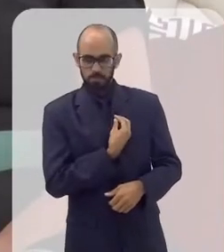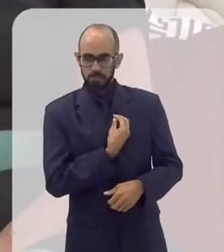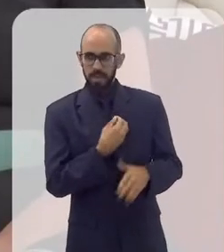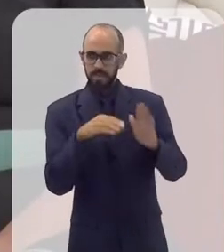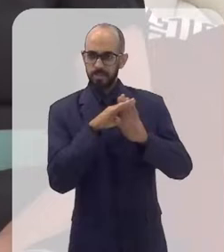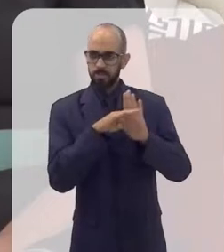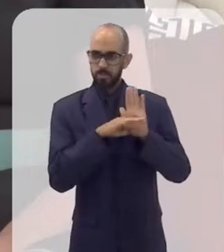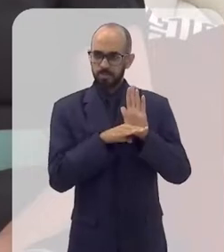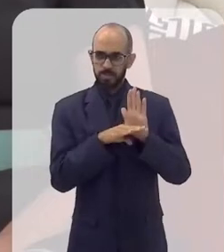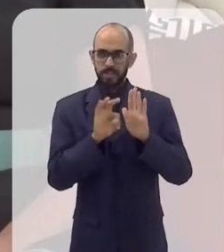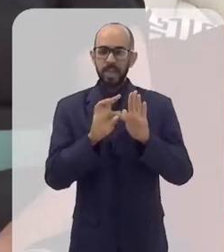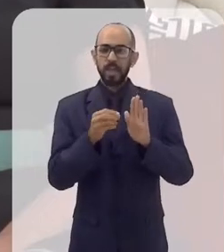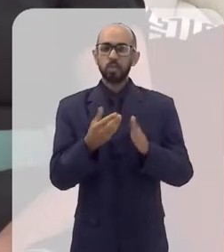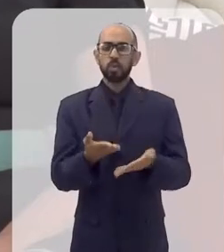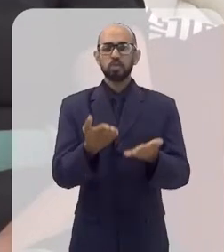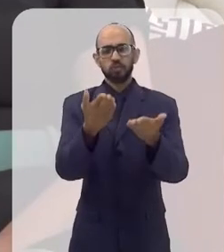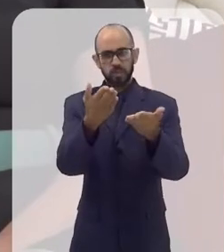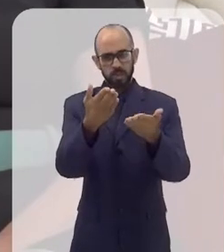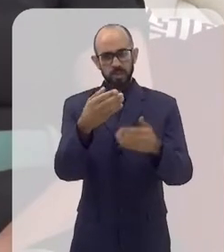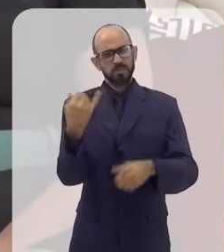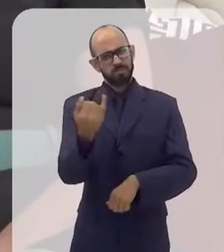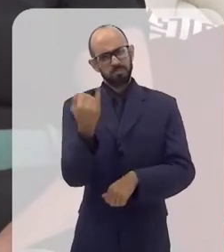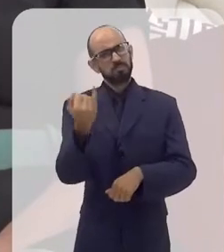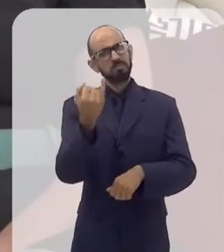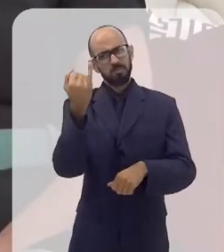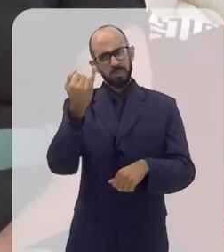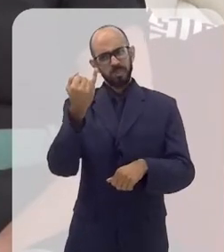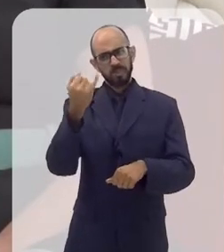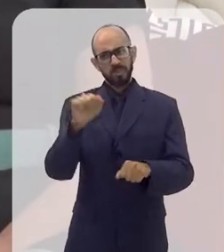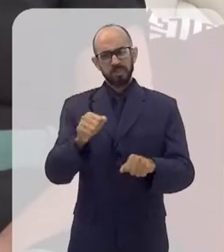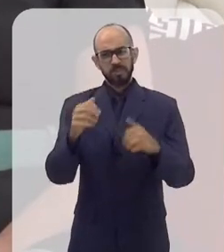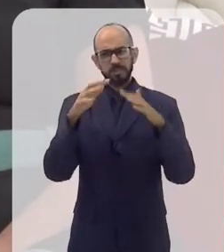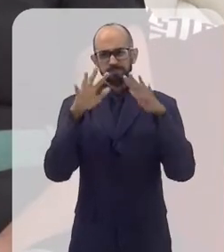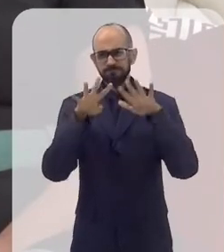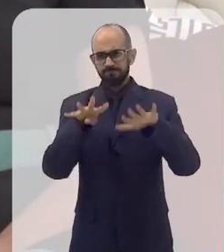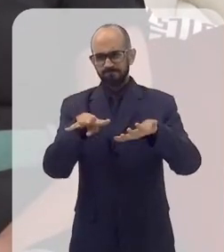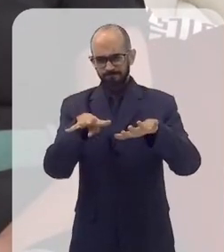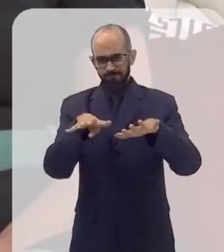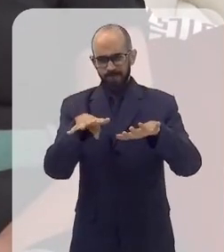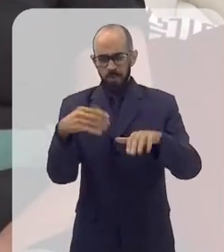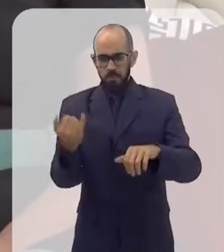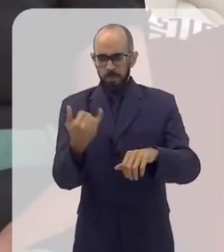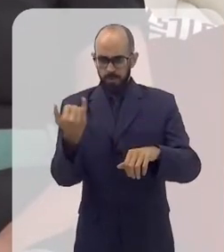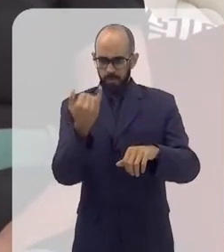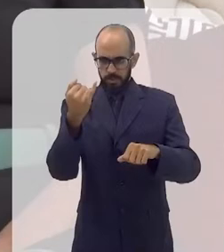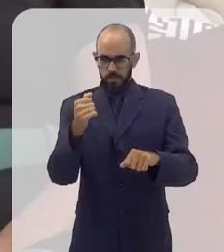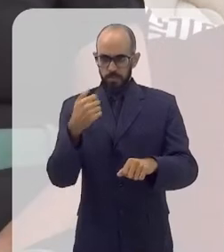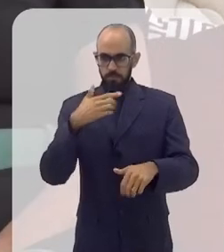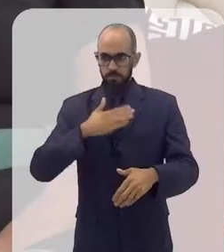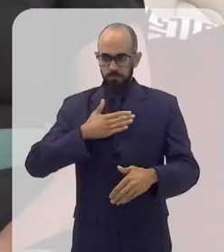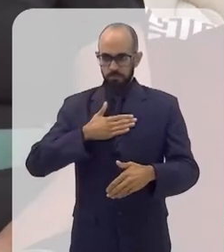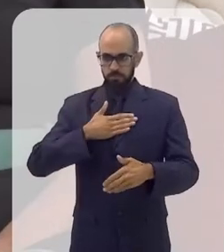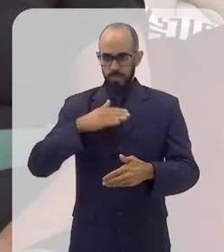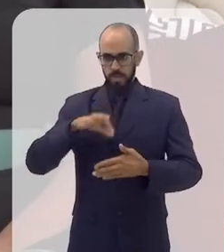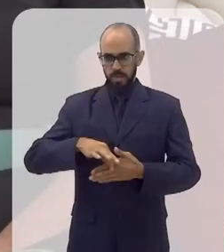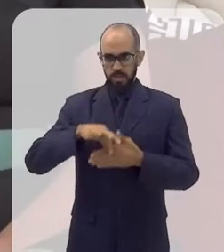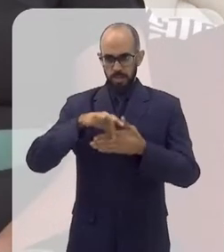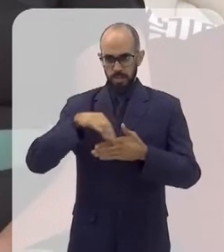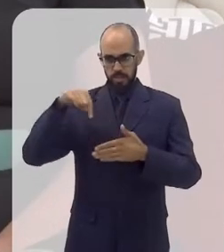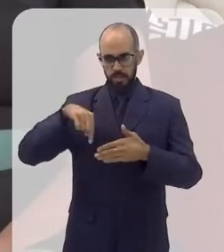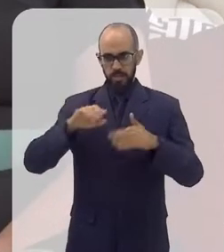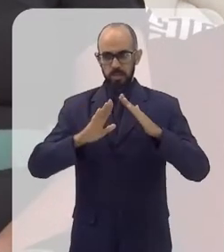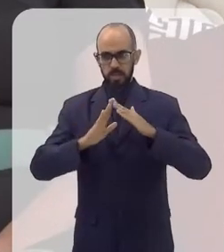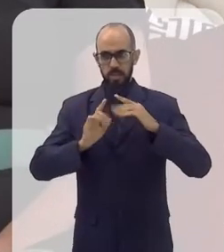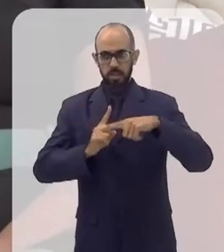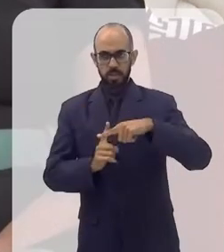com os teus telespectadores tão importantes e a audiência que vocês têm. O meu cargo chamado